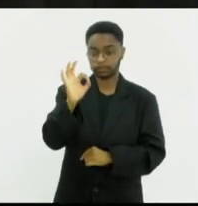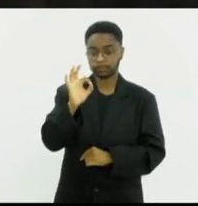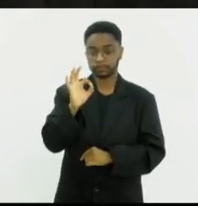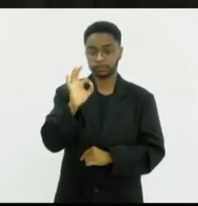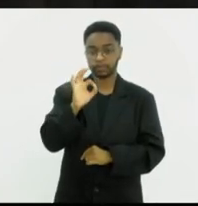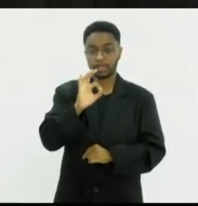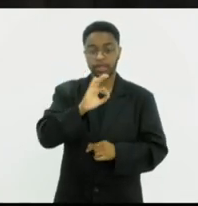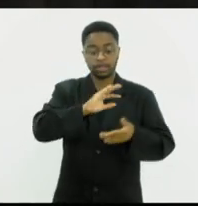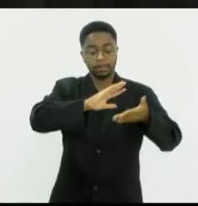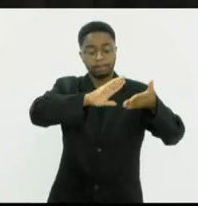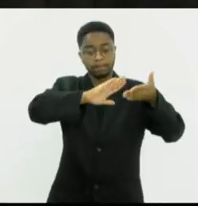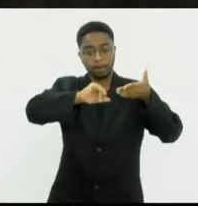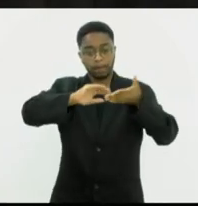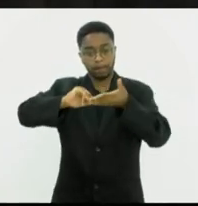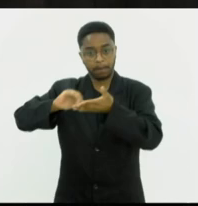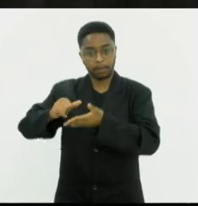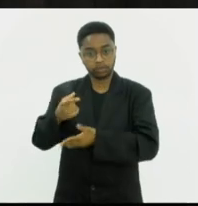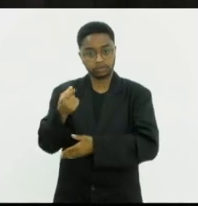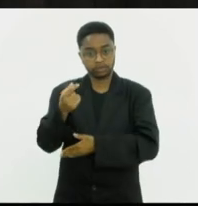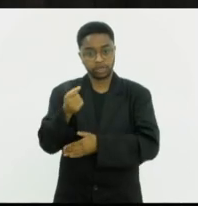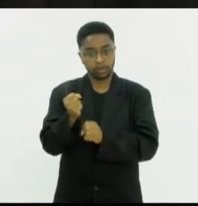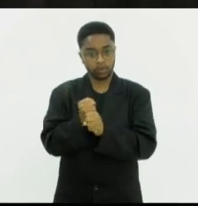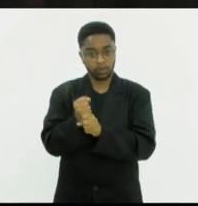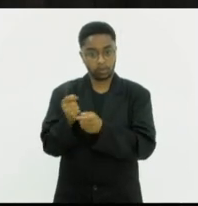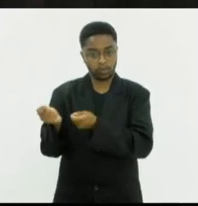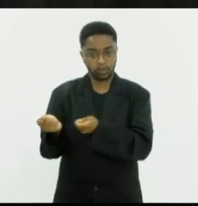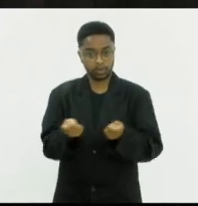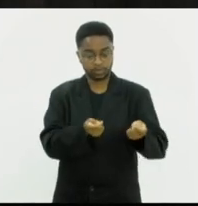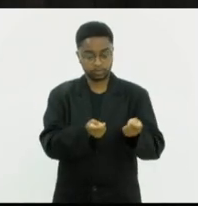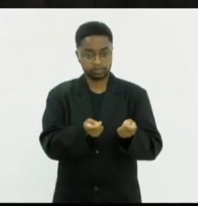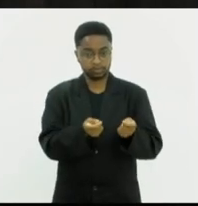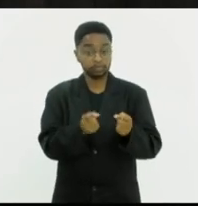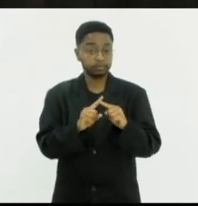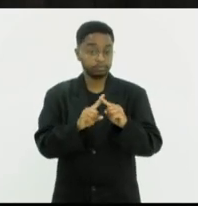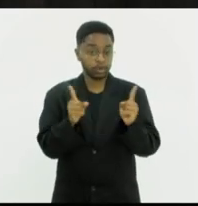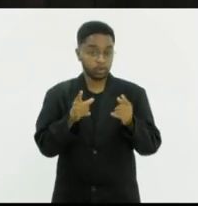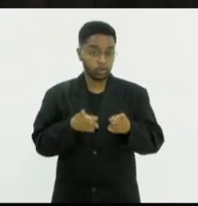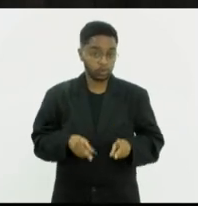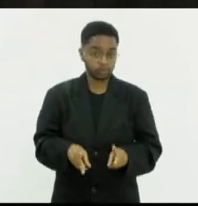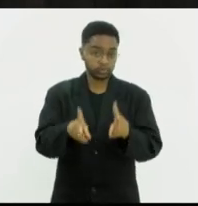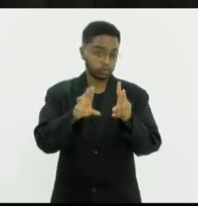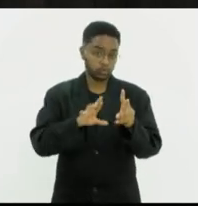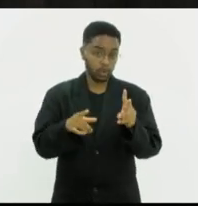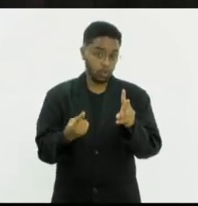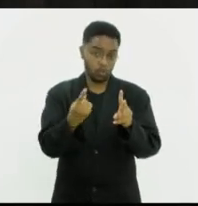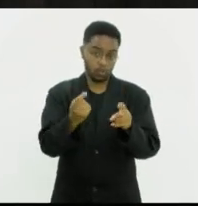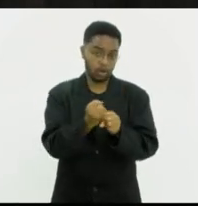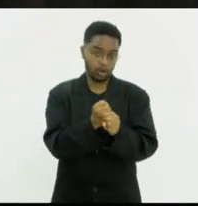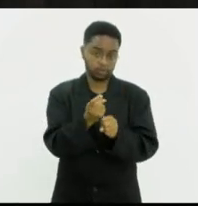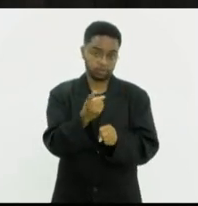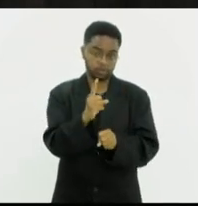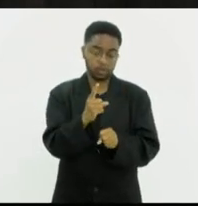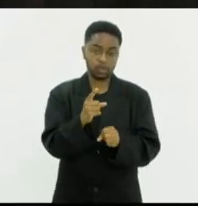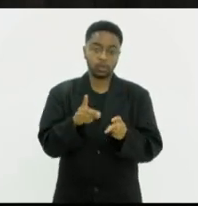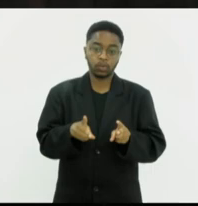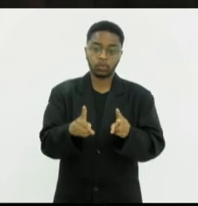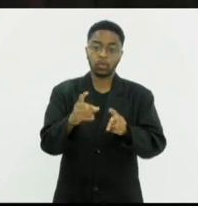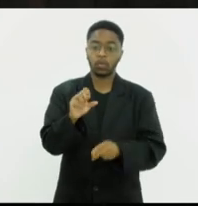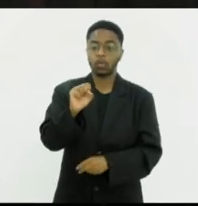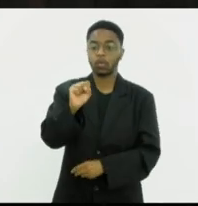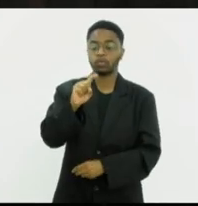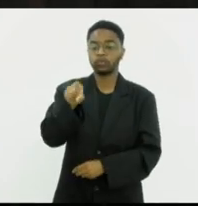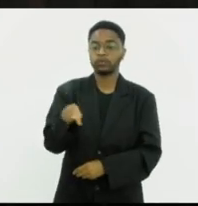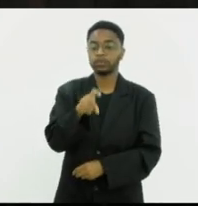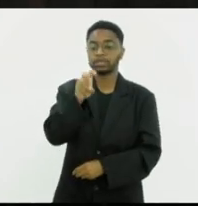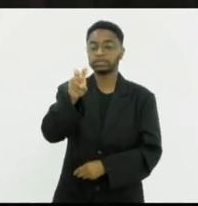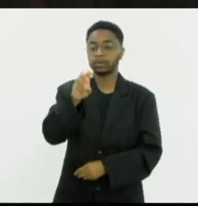do Estado por ano, e os anos vão continuar, né, só em um ano, 8,5 bilhões de